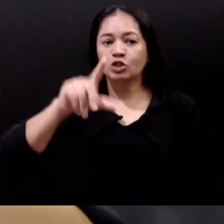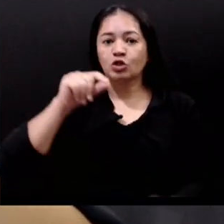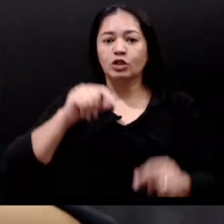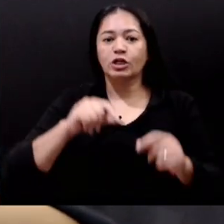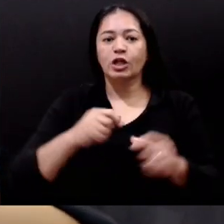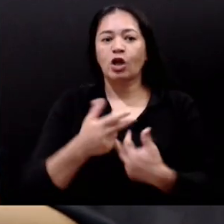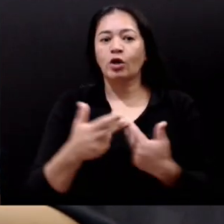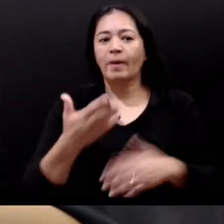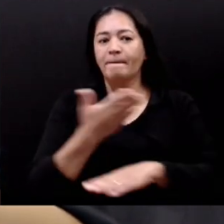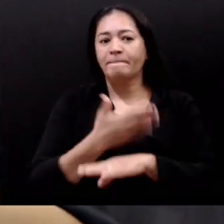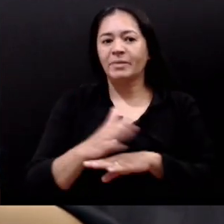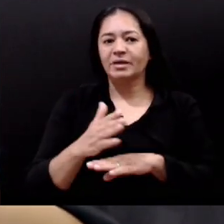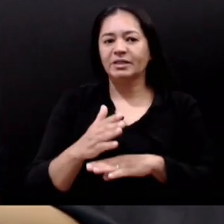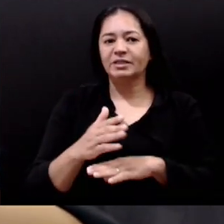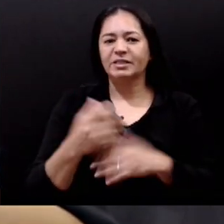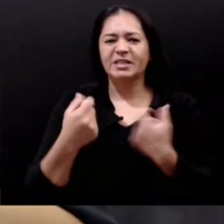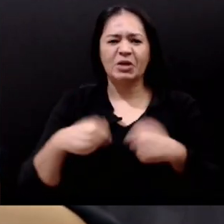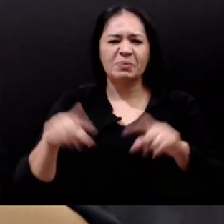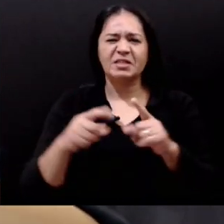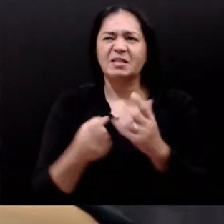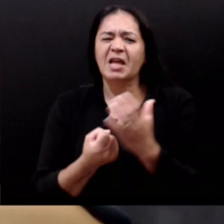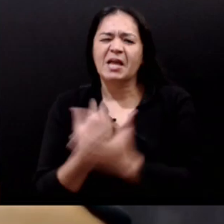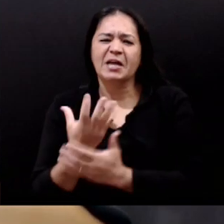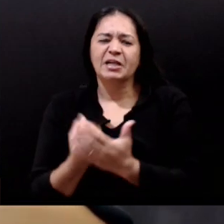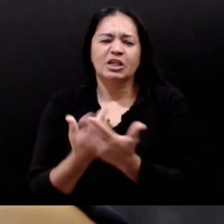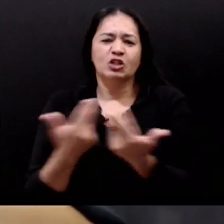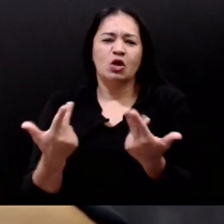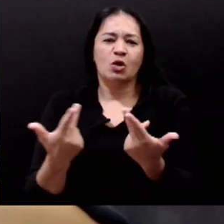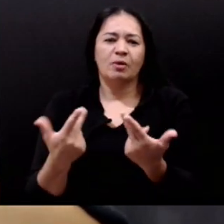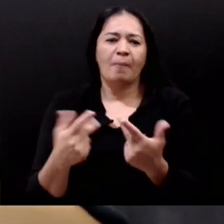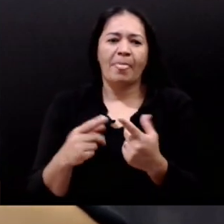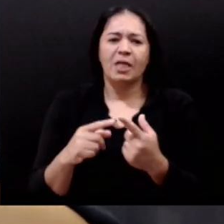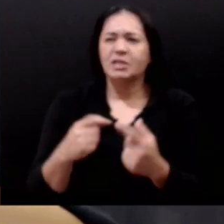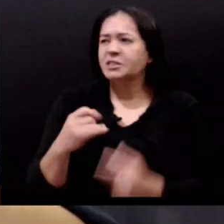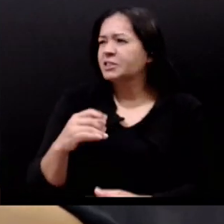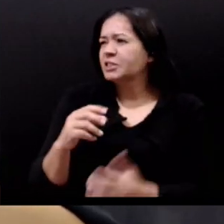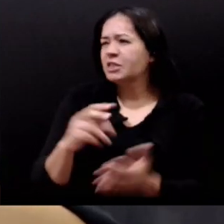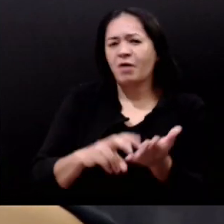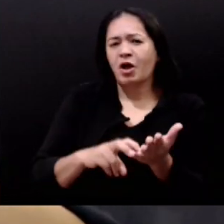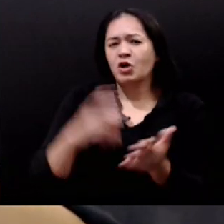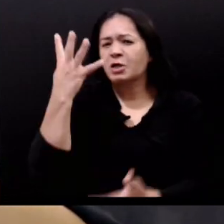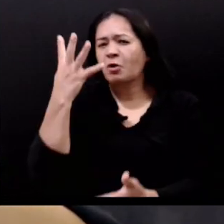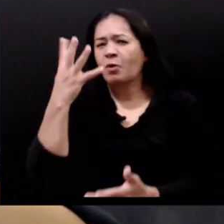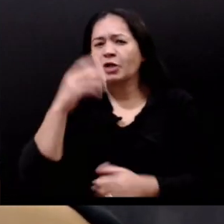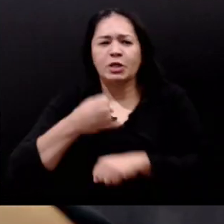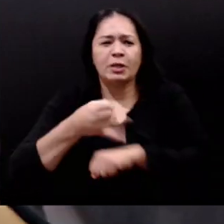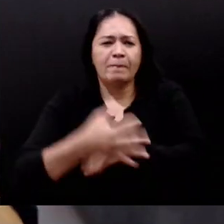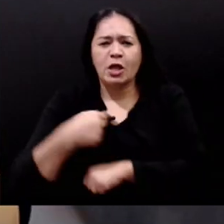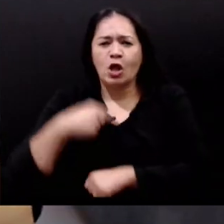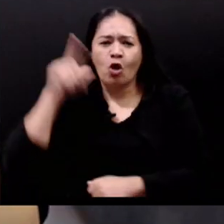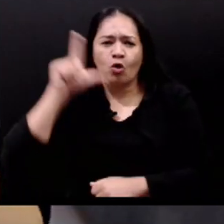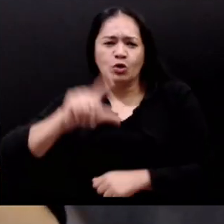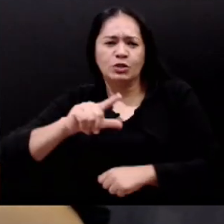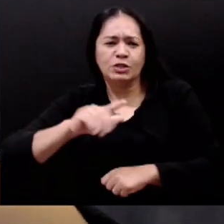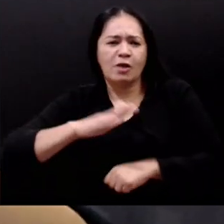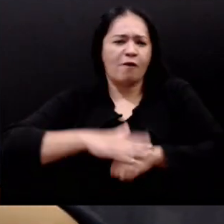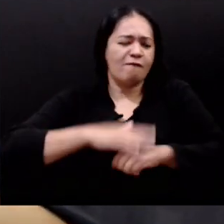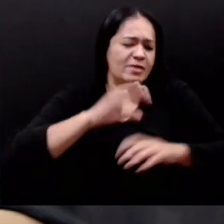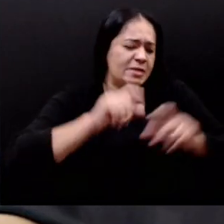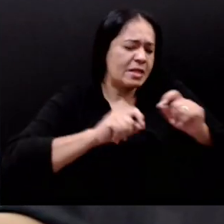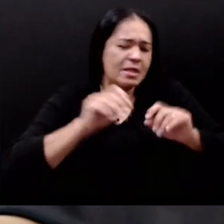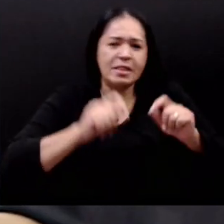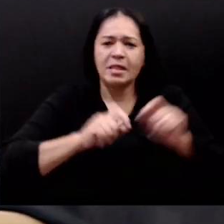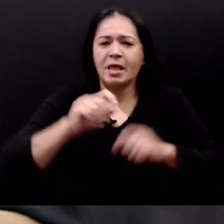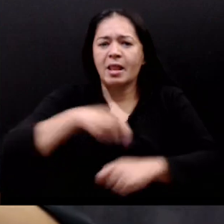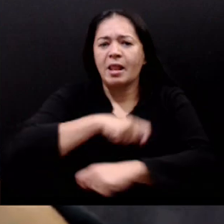muito ilusório na cabeça, tipo: "Não, mas espera, se eu acordar às 4 da manhã, aí eu consigo fazer a marmita e daí eu consigo fazer",